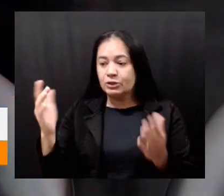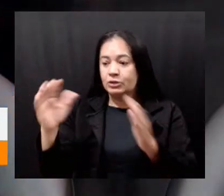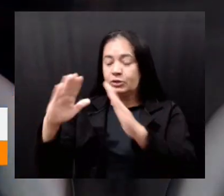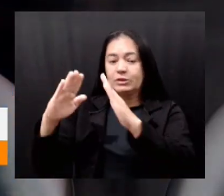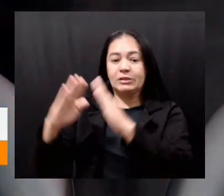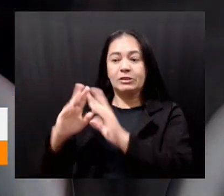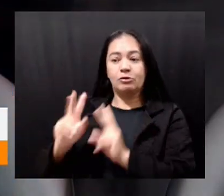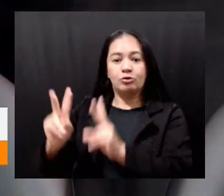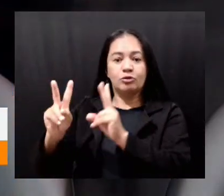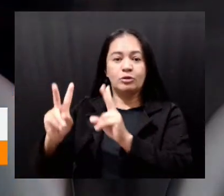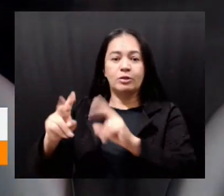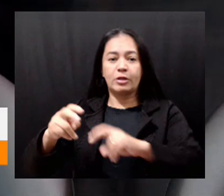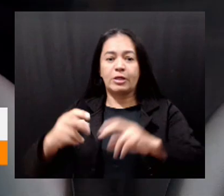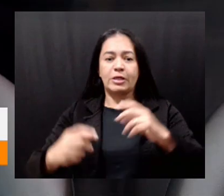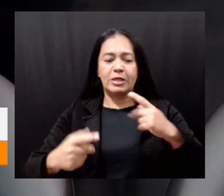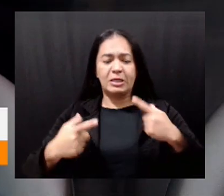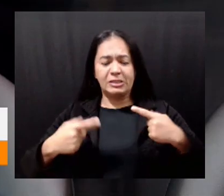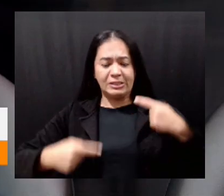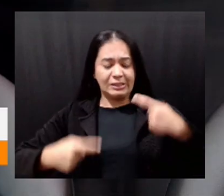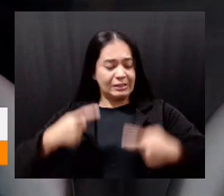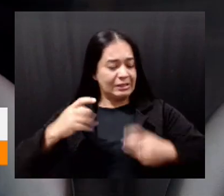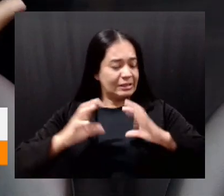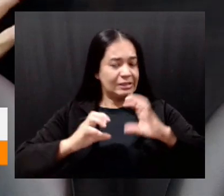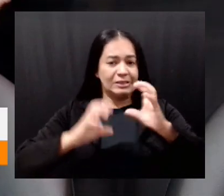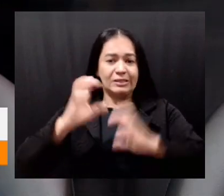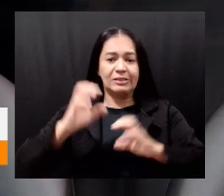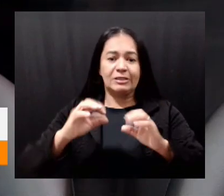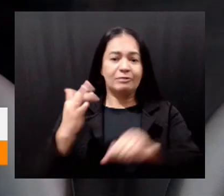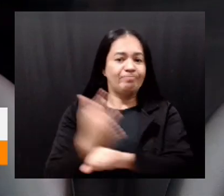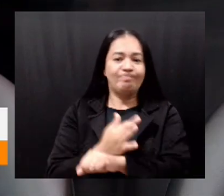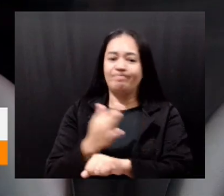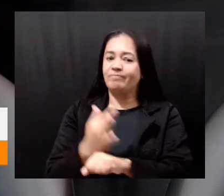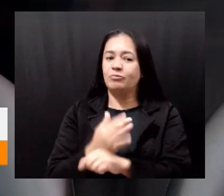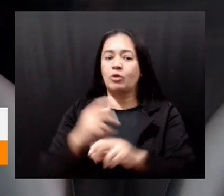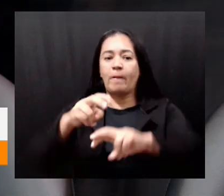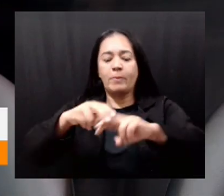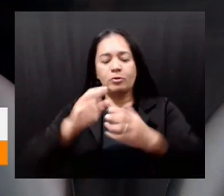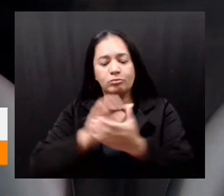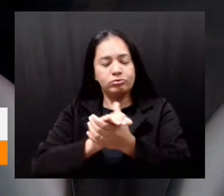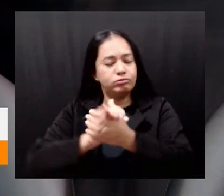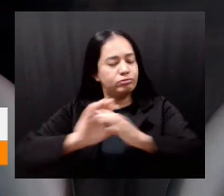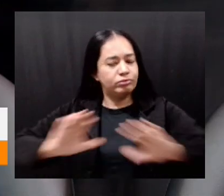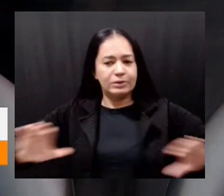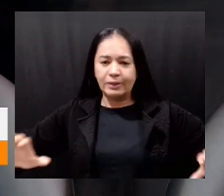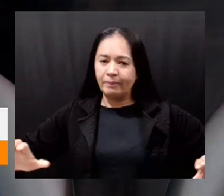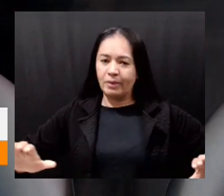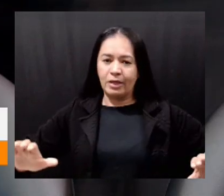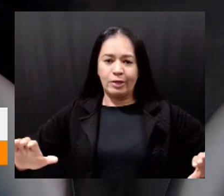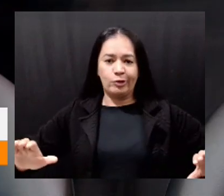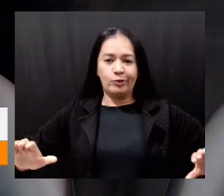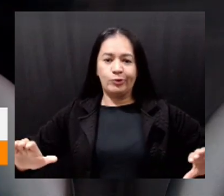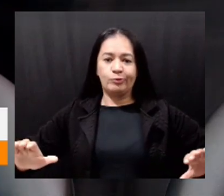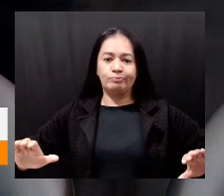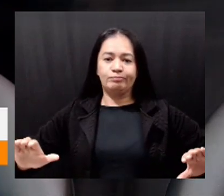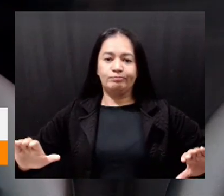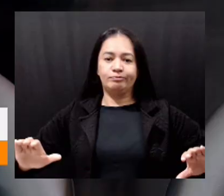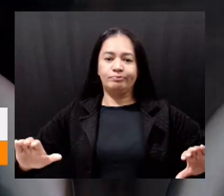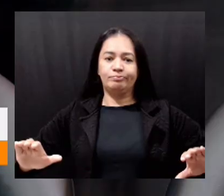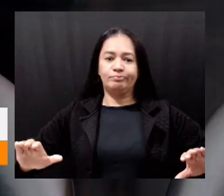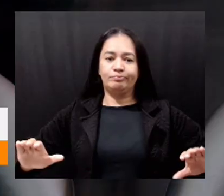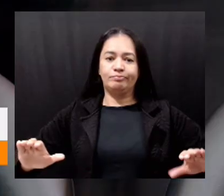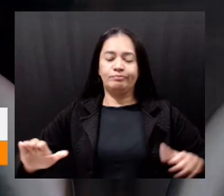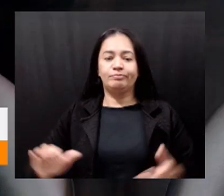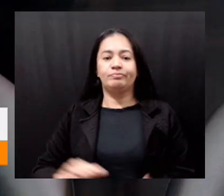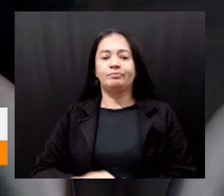do confinamento e não suportaram, né, e acabaram se separando. Então, assim,